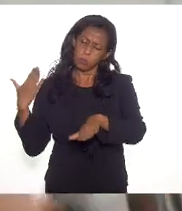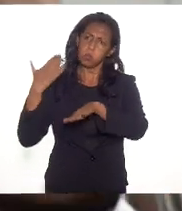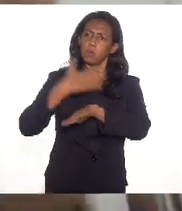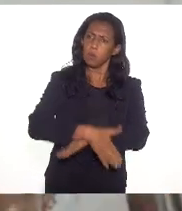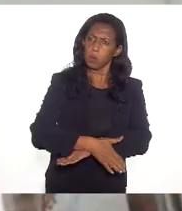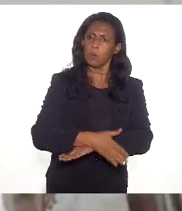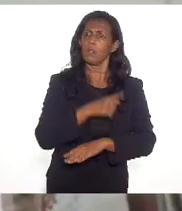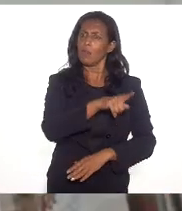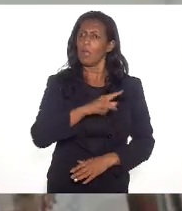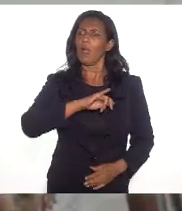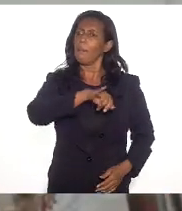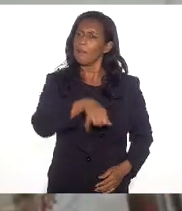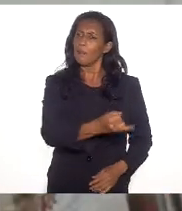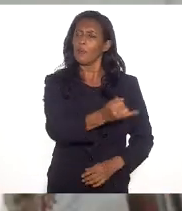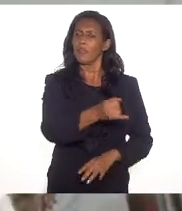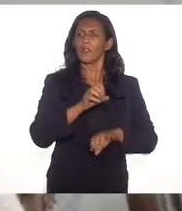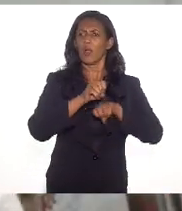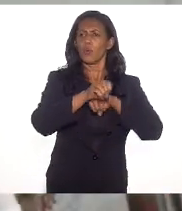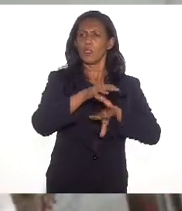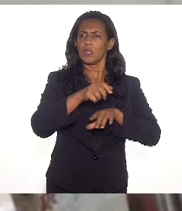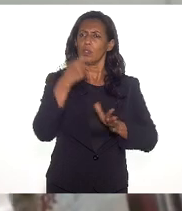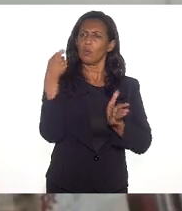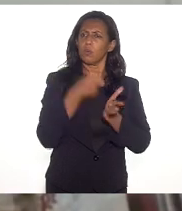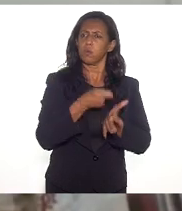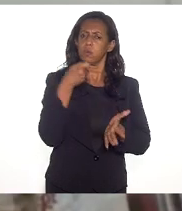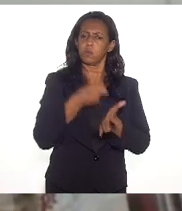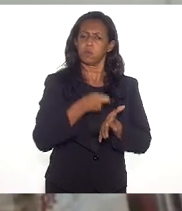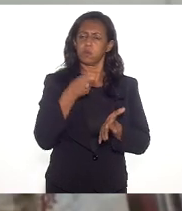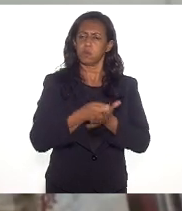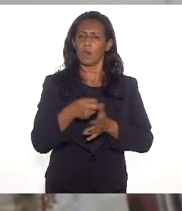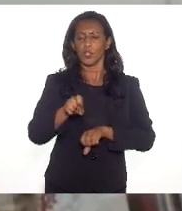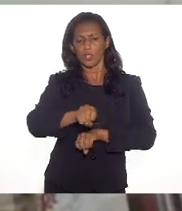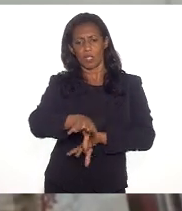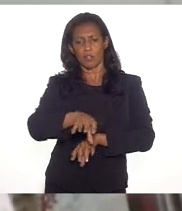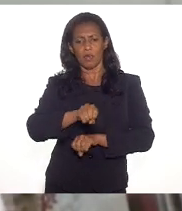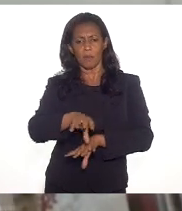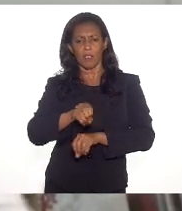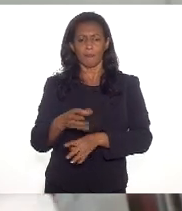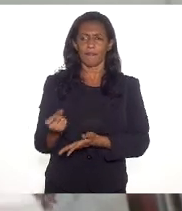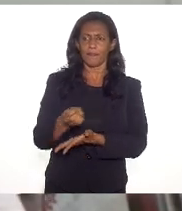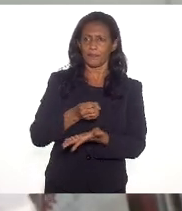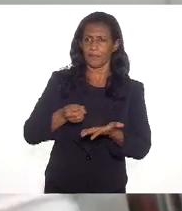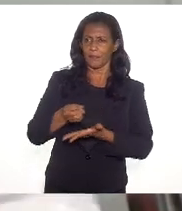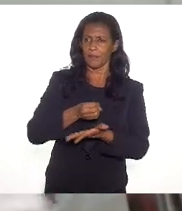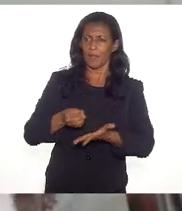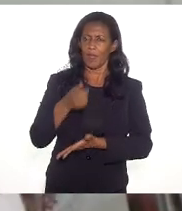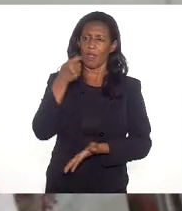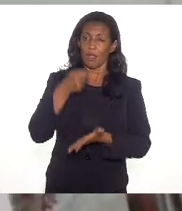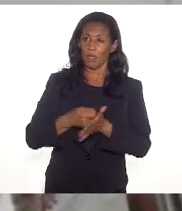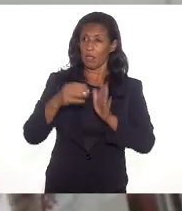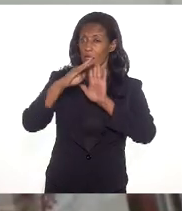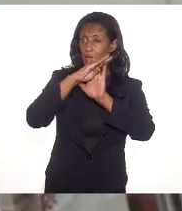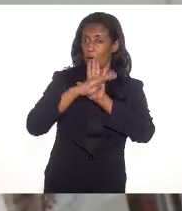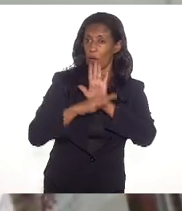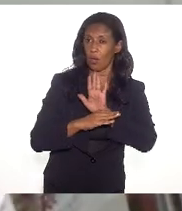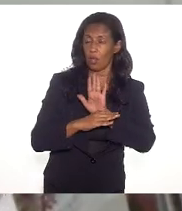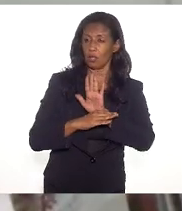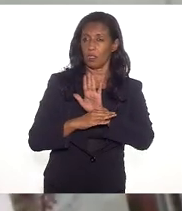usufruir, desfrutar de um ensino regrado, de um ensino baseado na disciplina, na ordem,